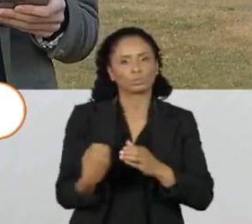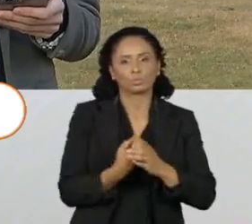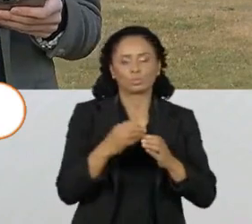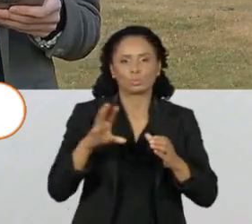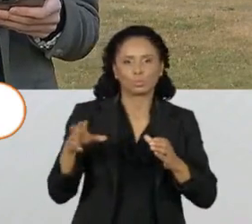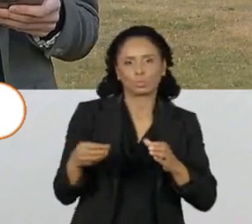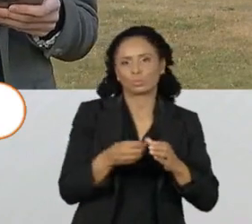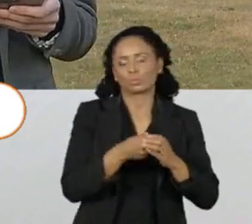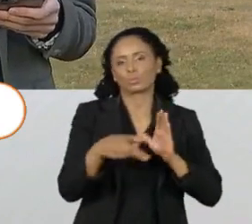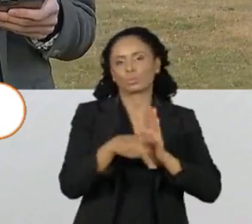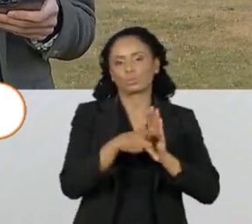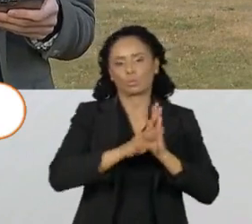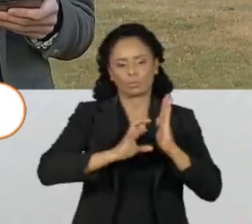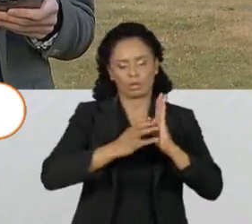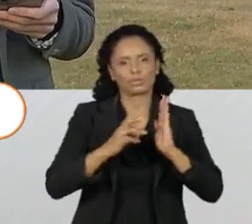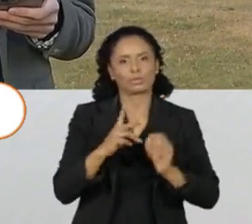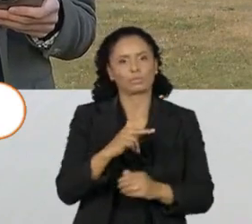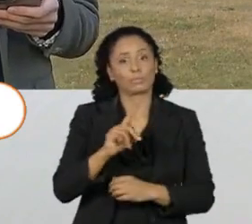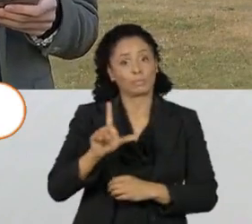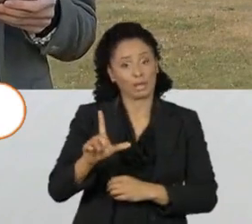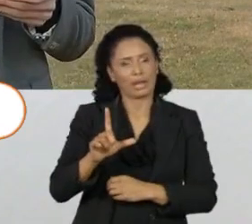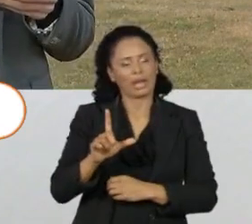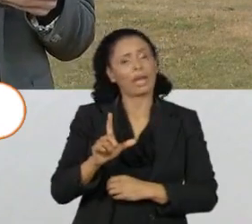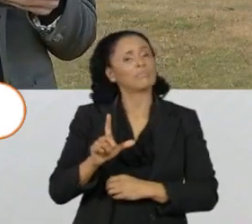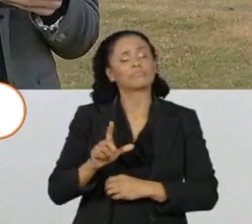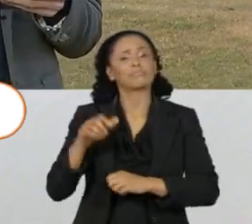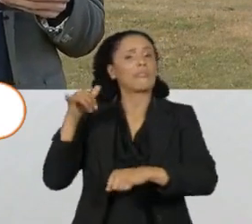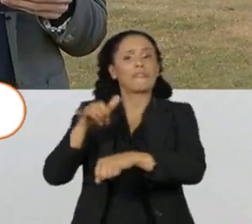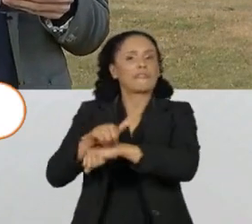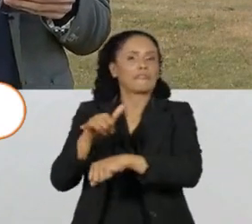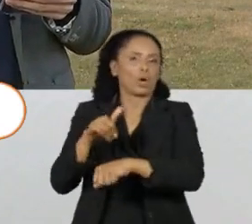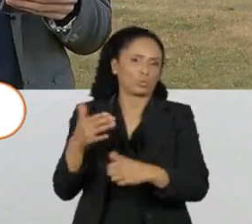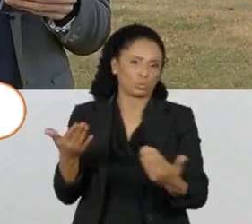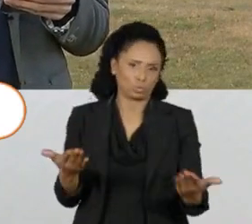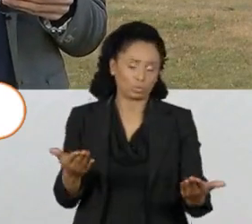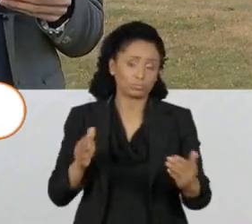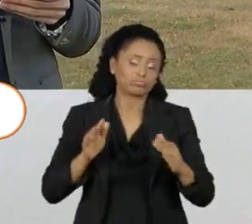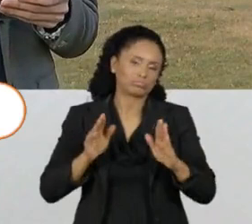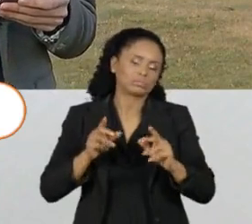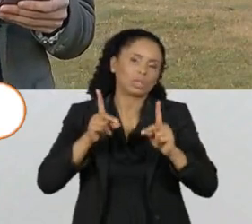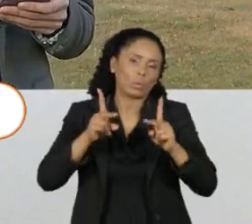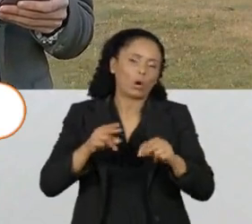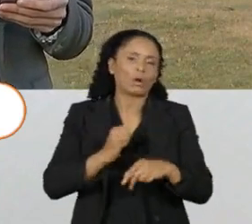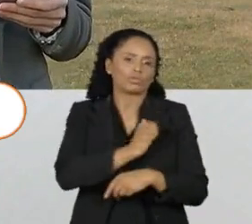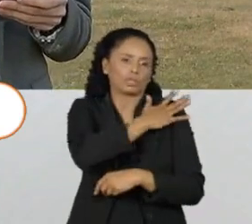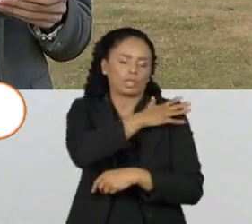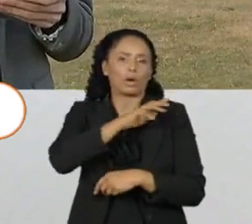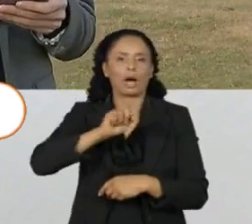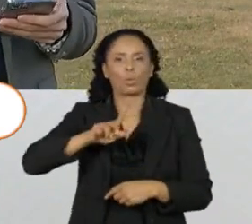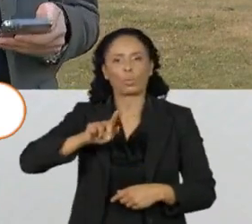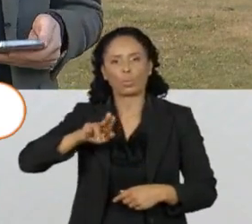do Planalto, também esteve ausente no evento, assim como os generais Augusto Heleno e